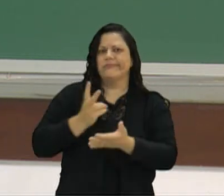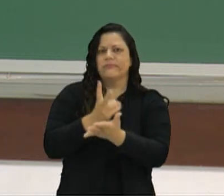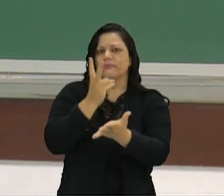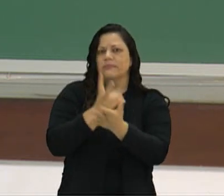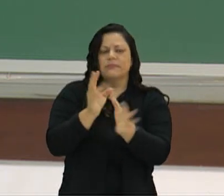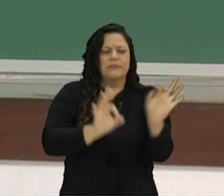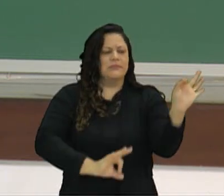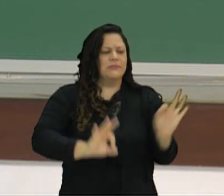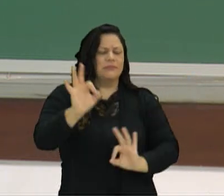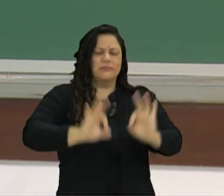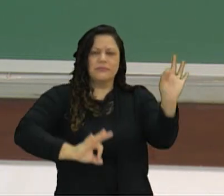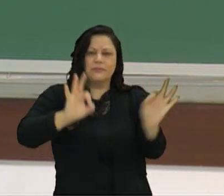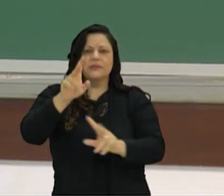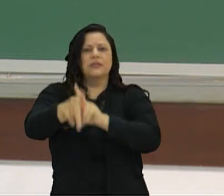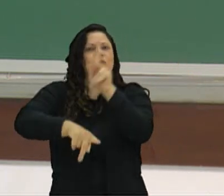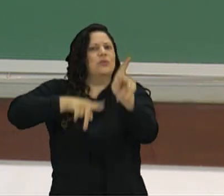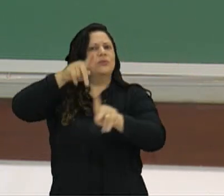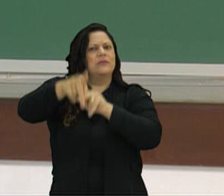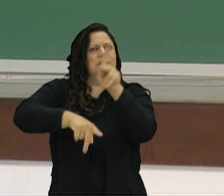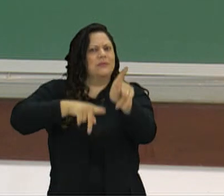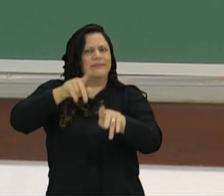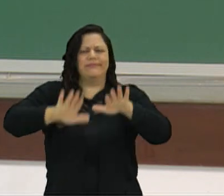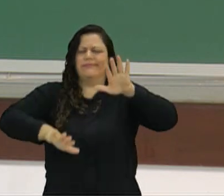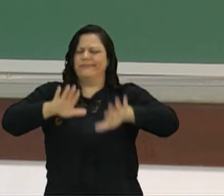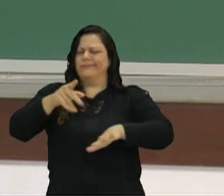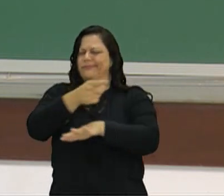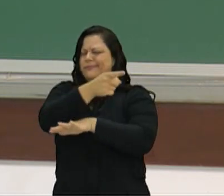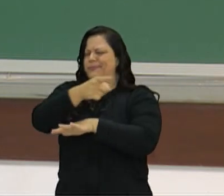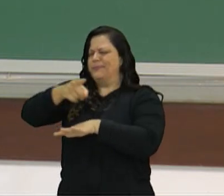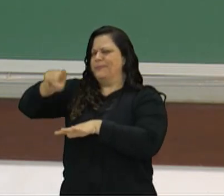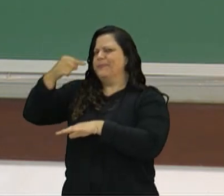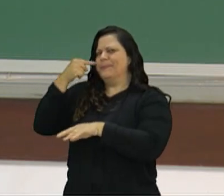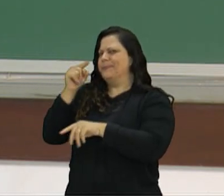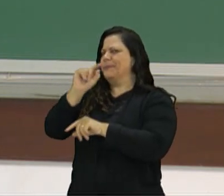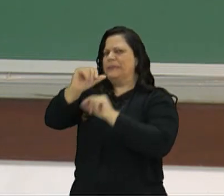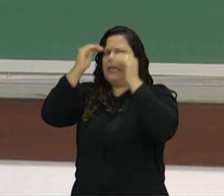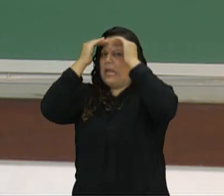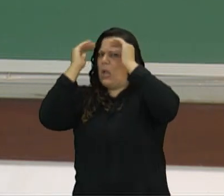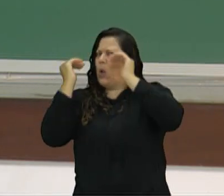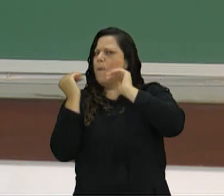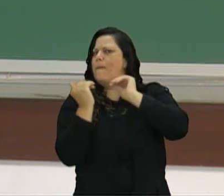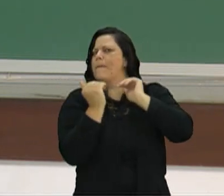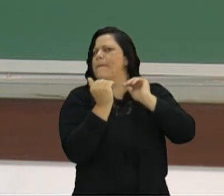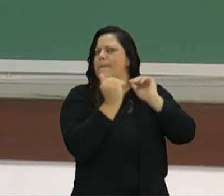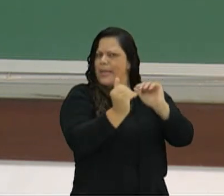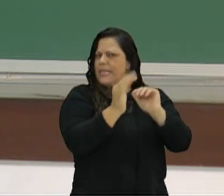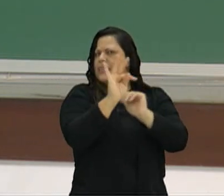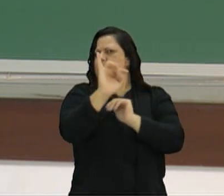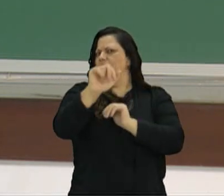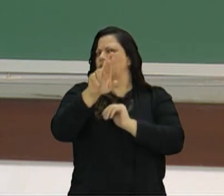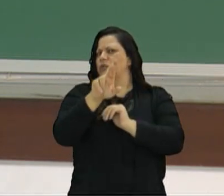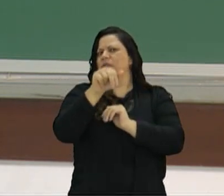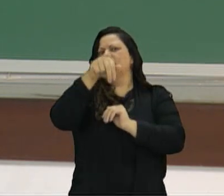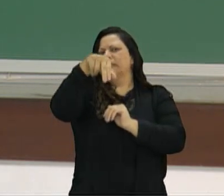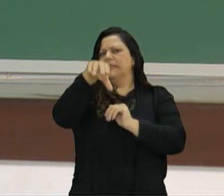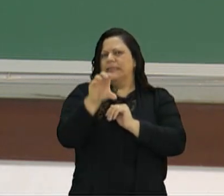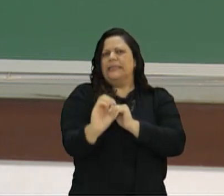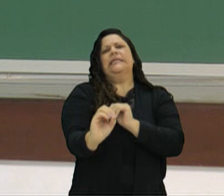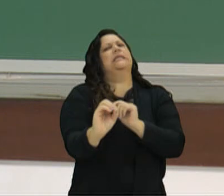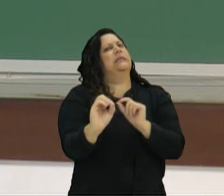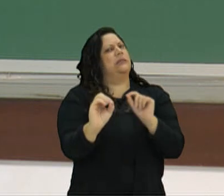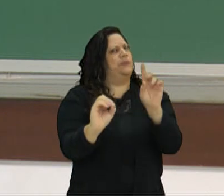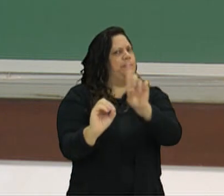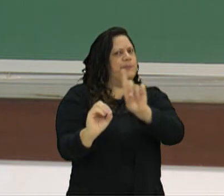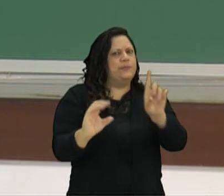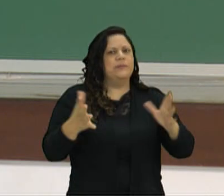povo, nem sempre é a lei que o déspota, o tirano, obedece. O governo aí é